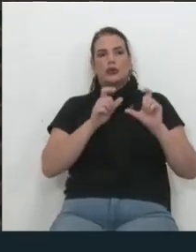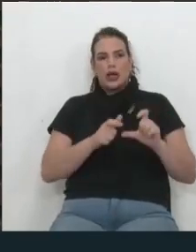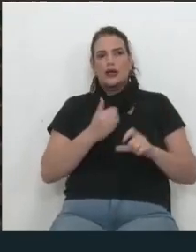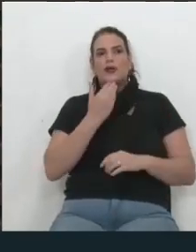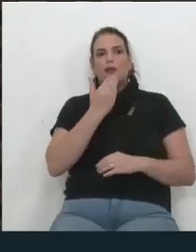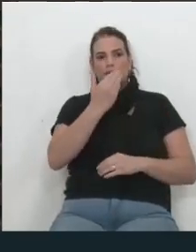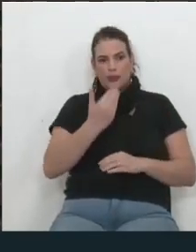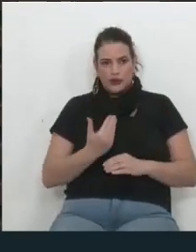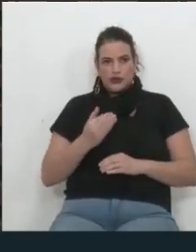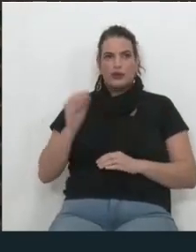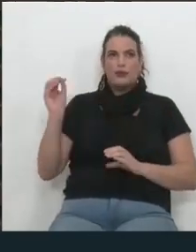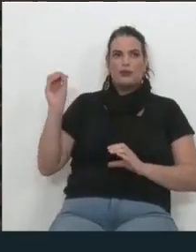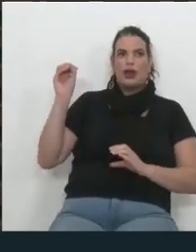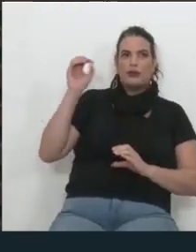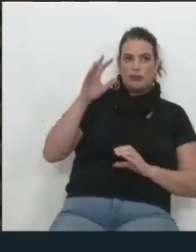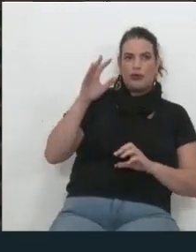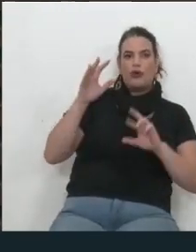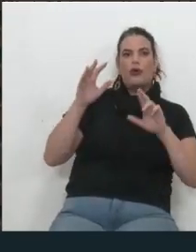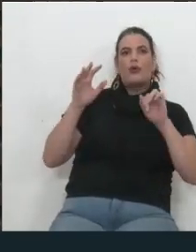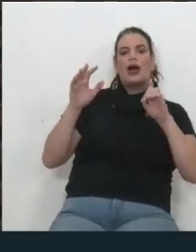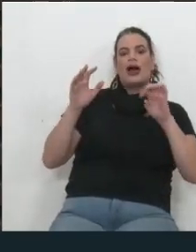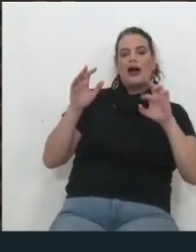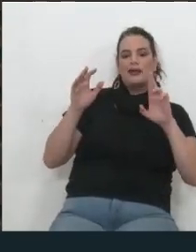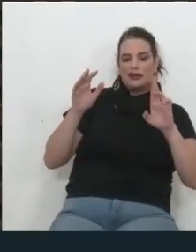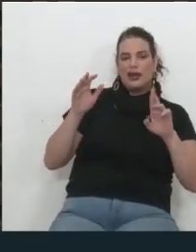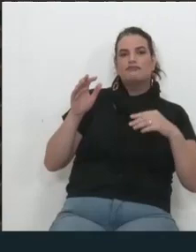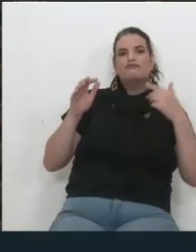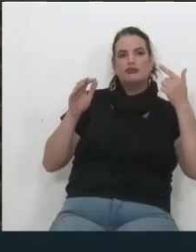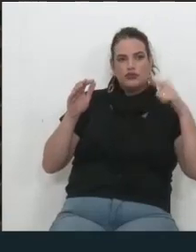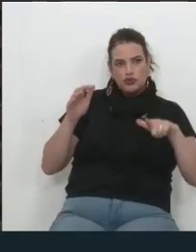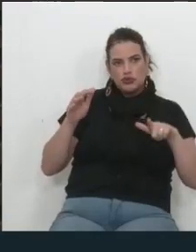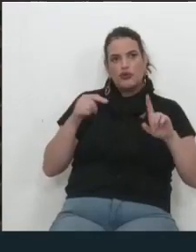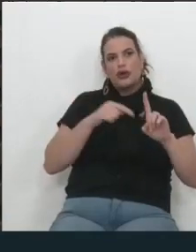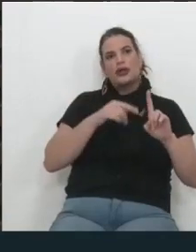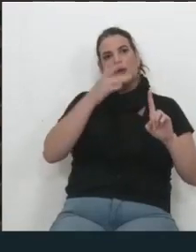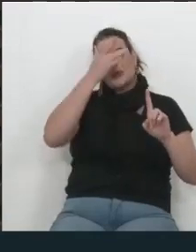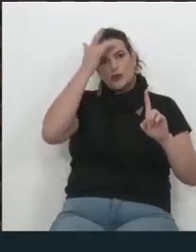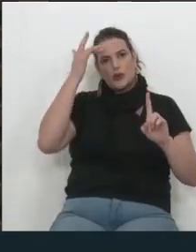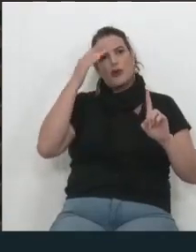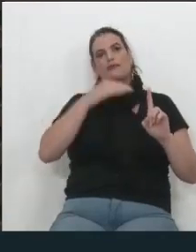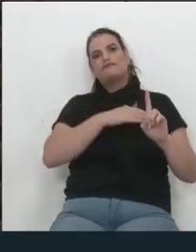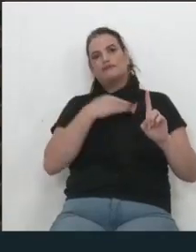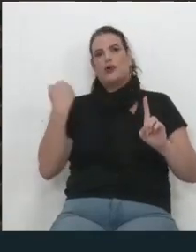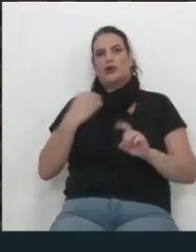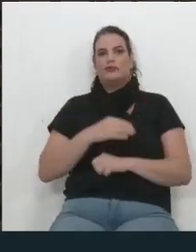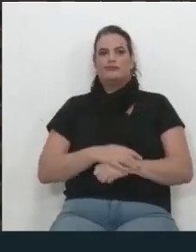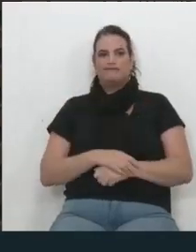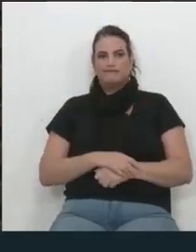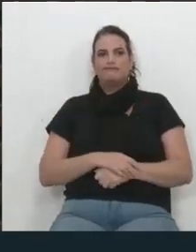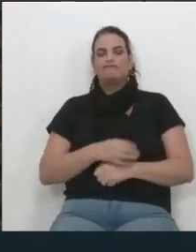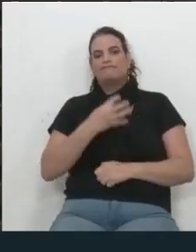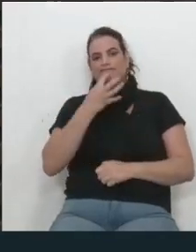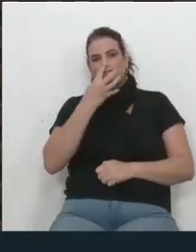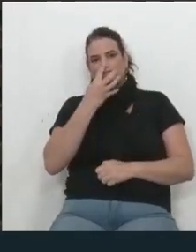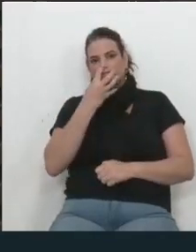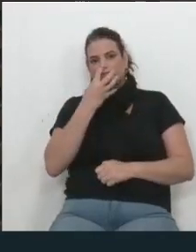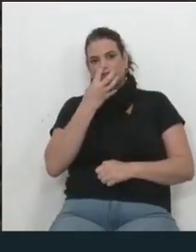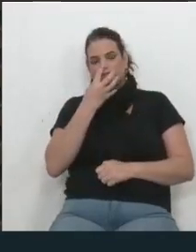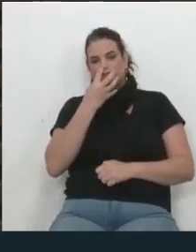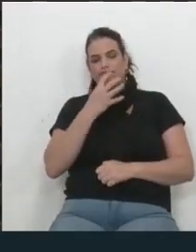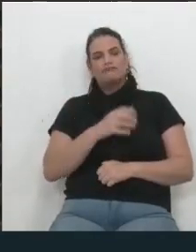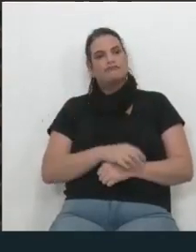para colocar um radar. Infelizmente, mais uma vítima na Mãe dos Homens. Quem viu o vídeo, é impressionante. Na hora que a